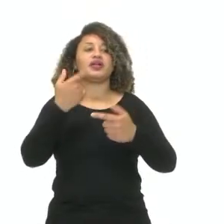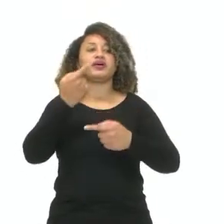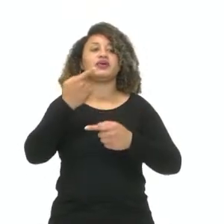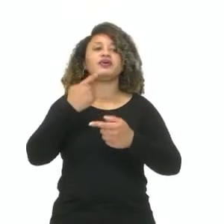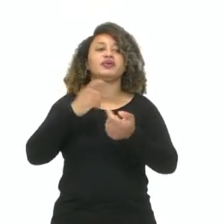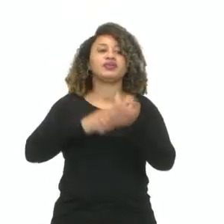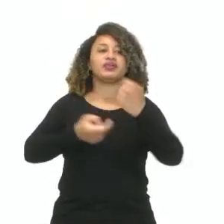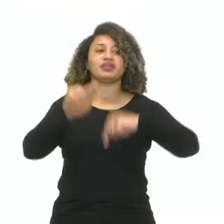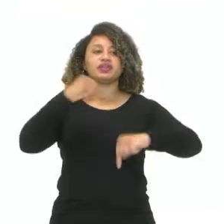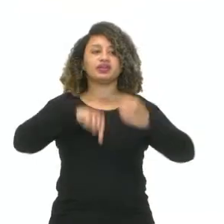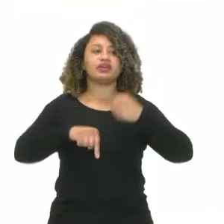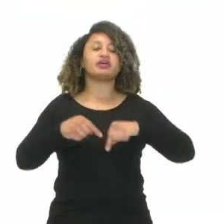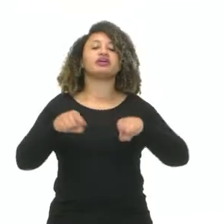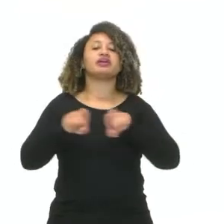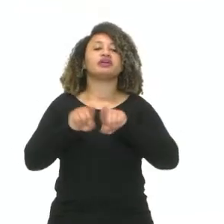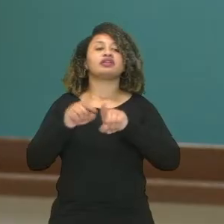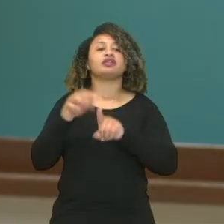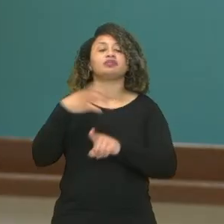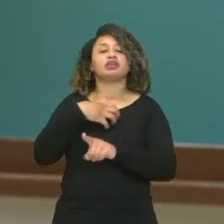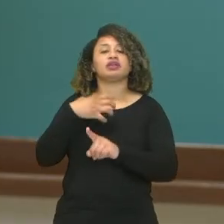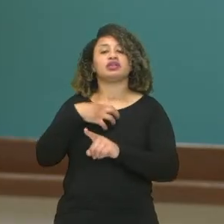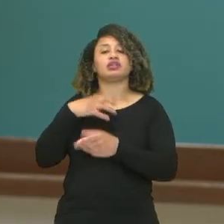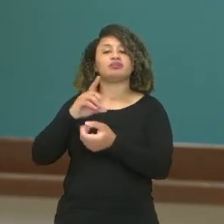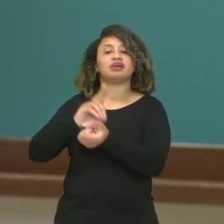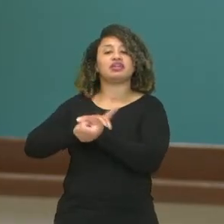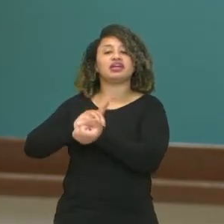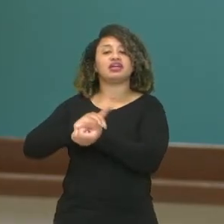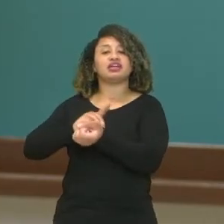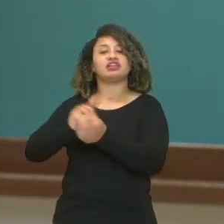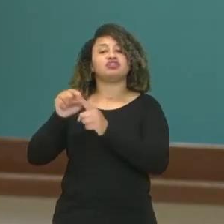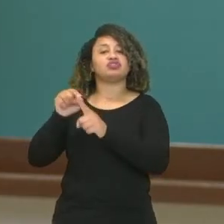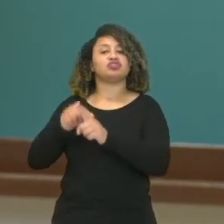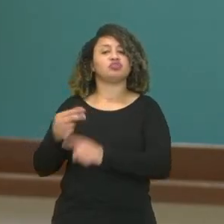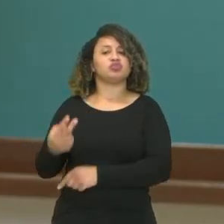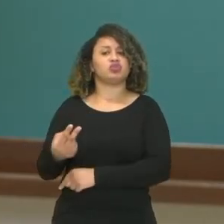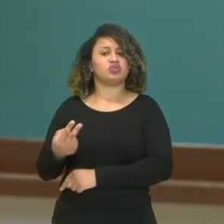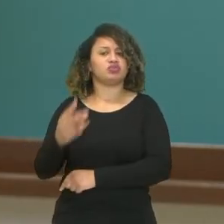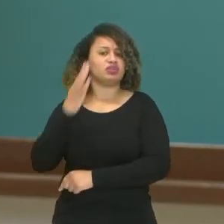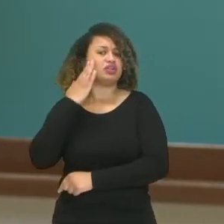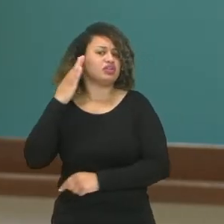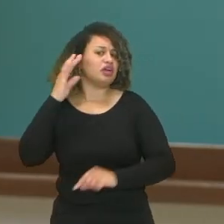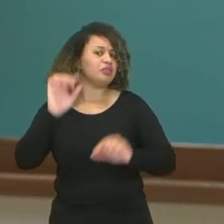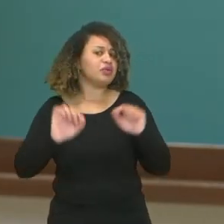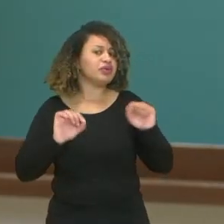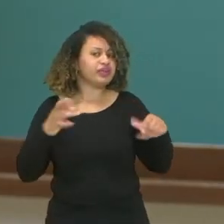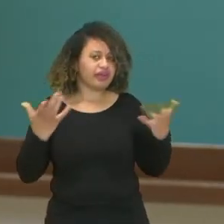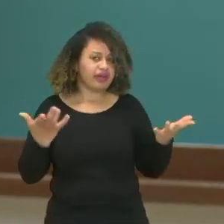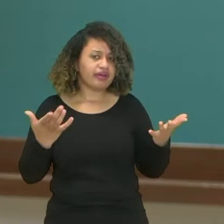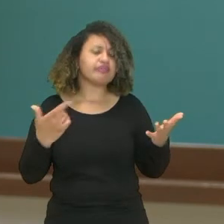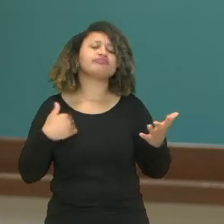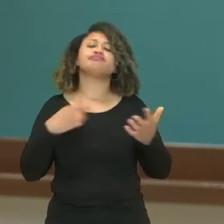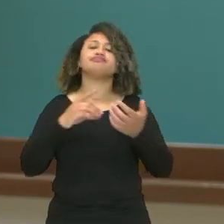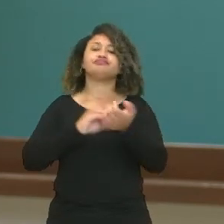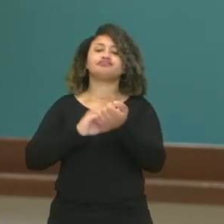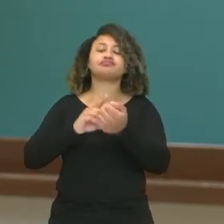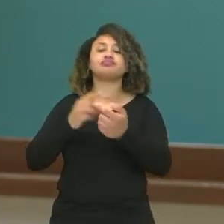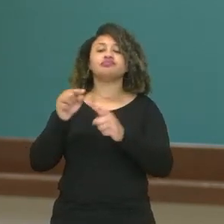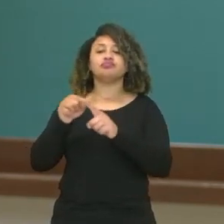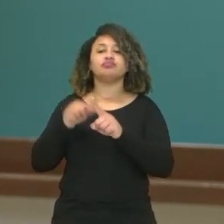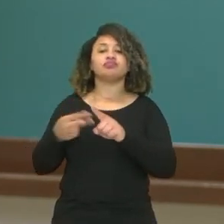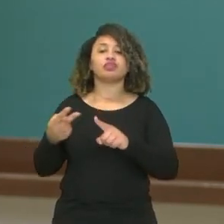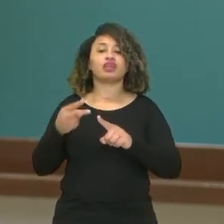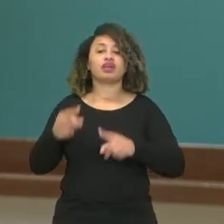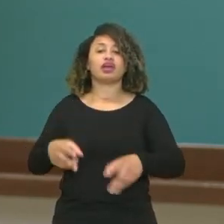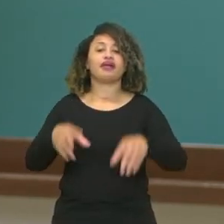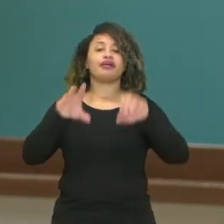diabetes tipo 2. O que é o diabetes tipo 2? Vocês sabem o que é o diabetes tipo 2? Então, o diabetes tipo 2 é aquele que é adquirido, é aquele